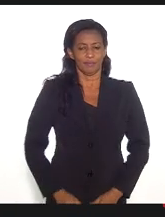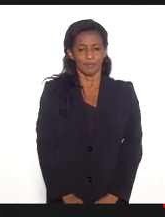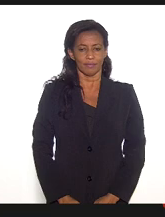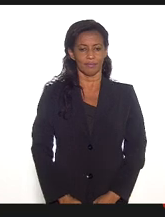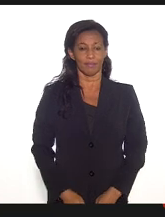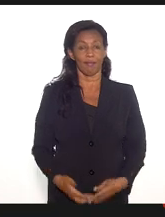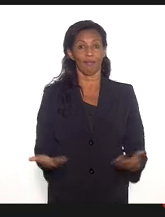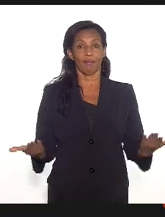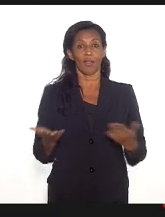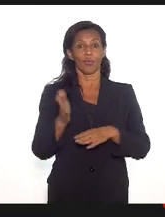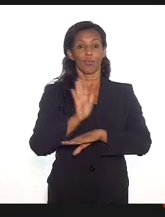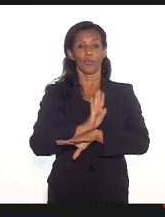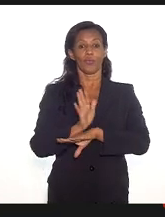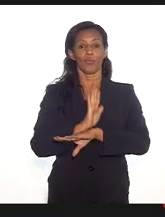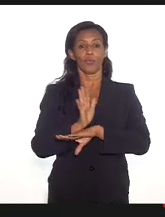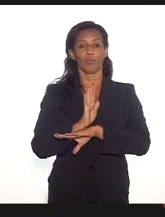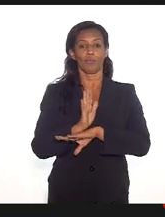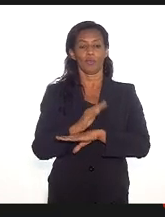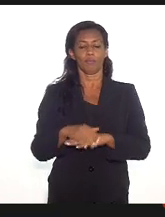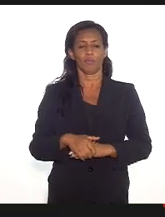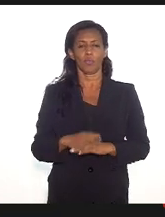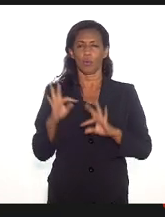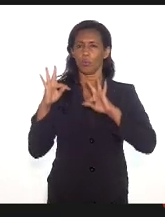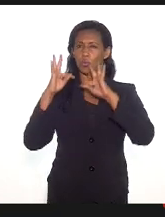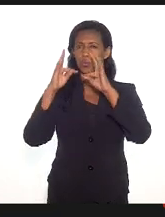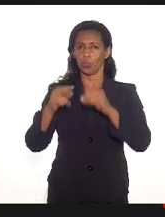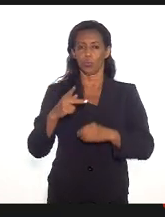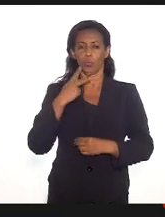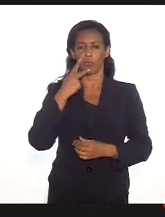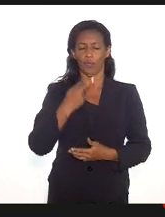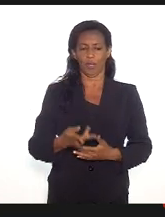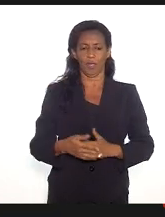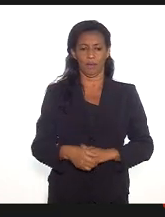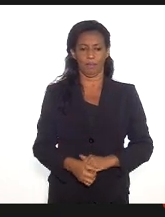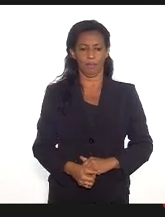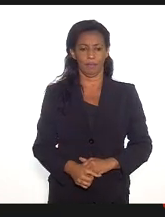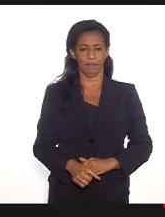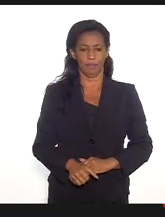agora o filme sobre tudo que eu falei.